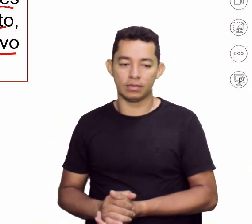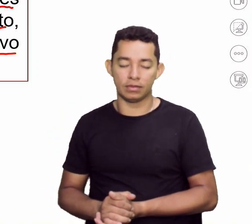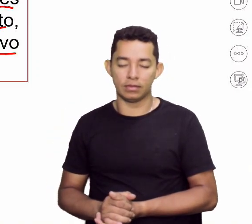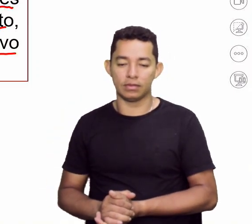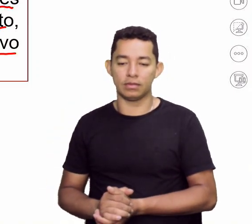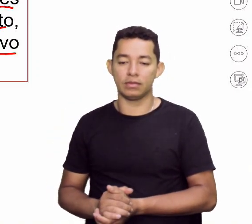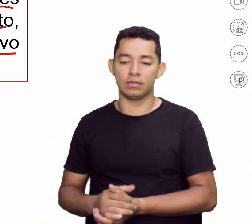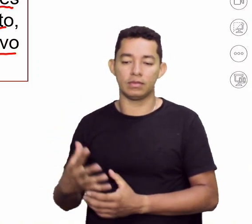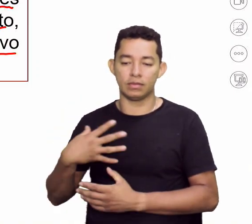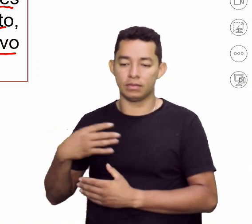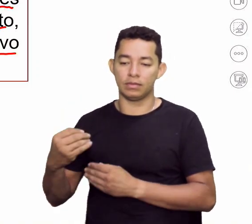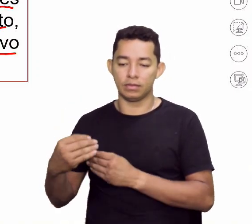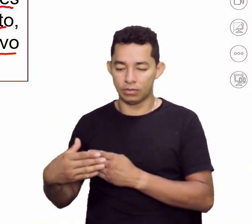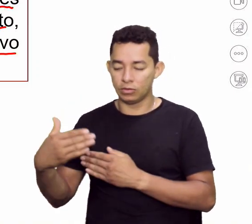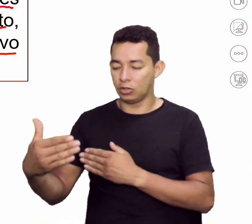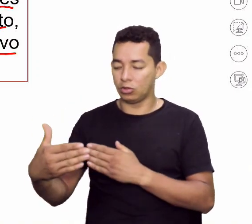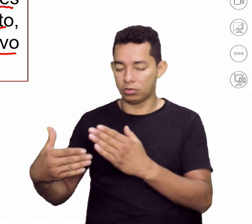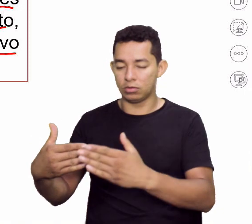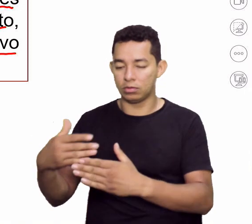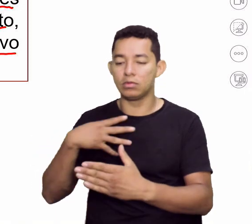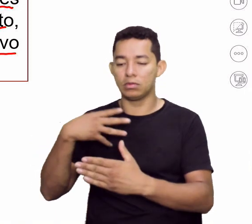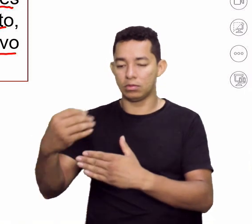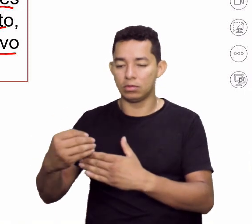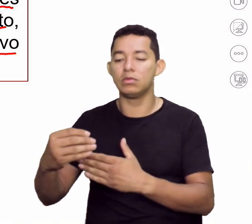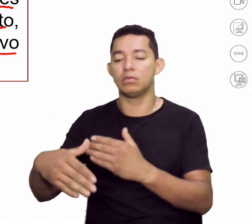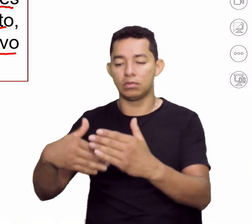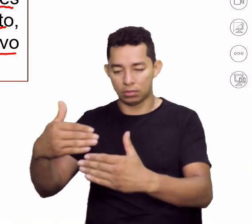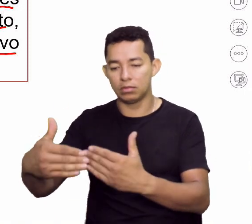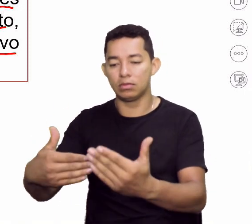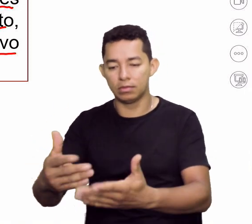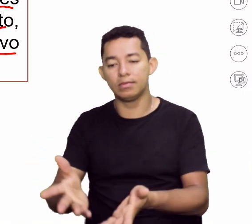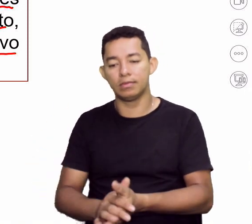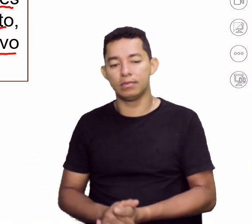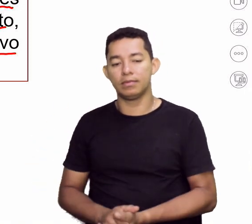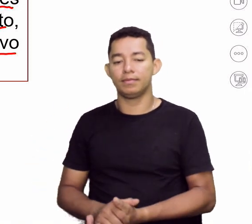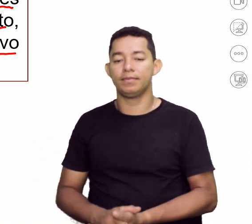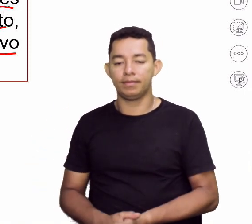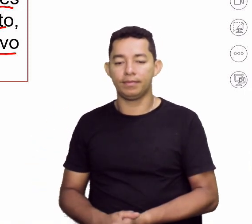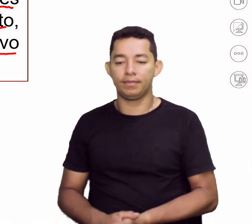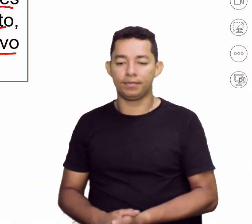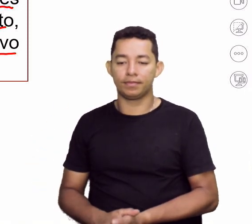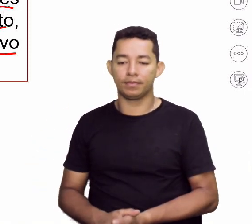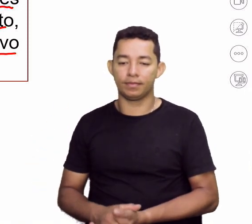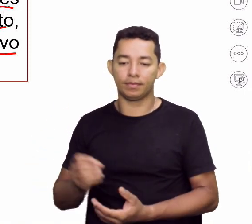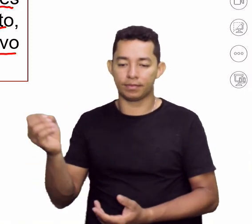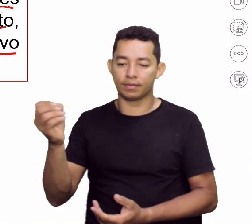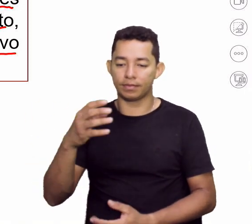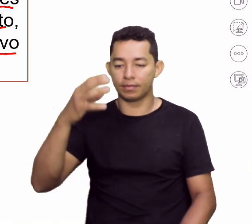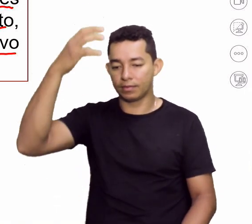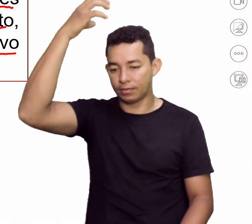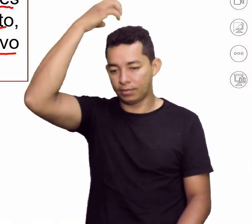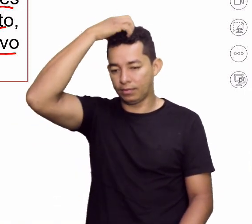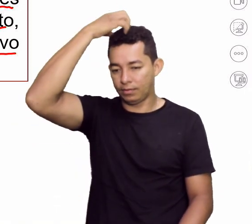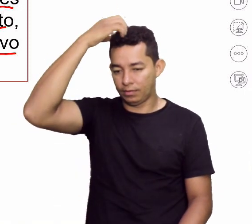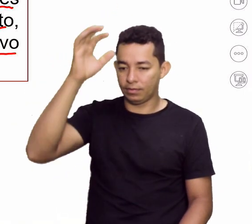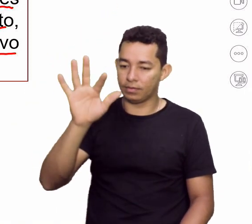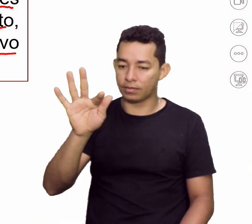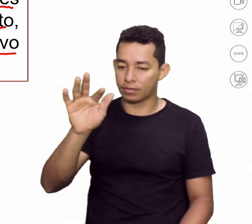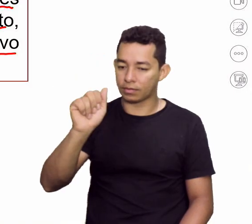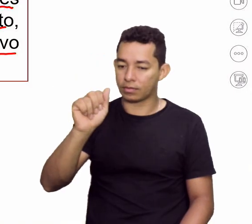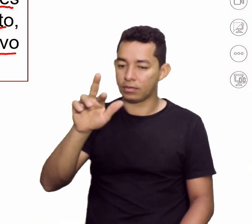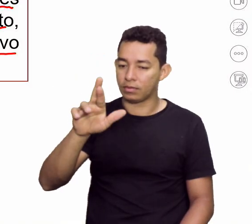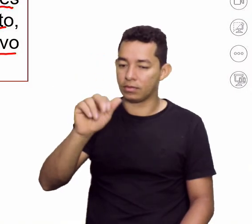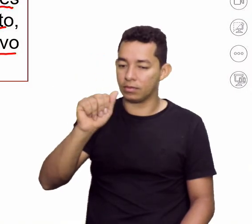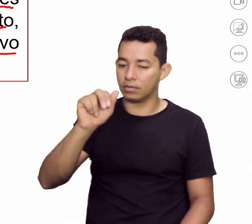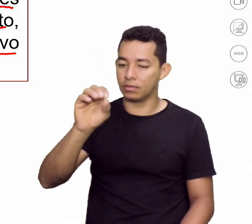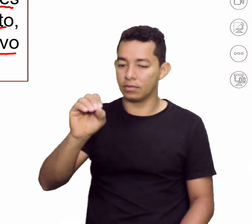o filho sucedia o pai, e aí o novo imperador, o novo faraó, como é